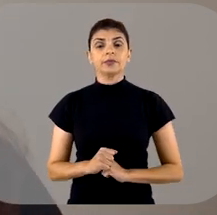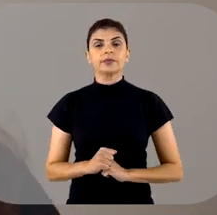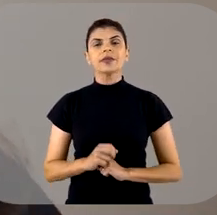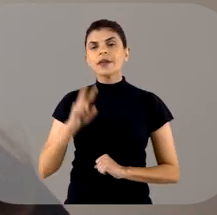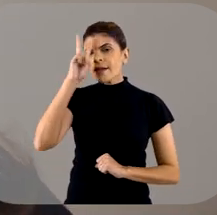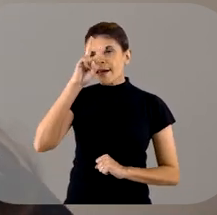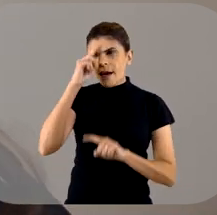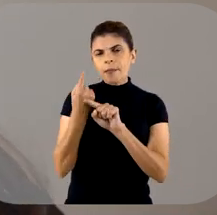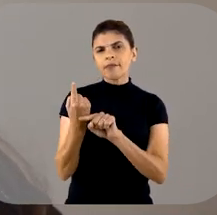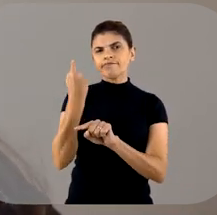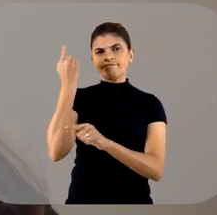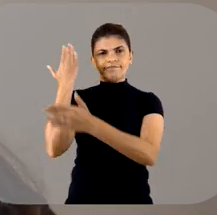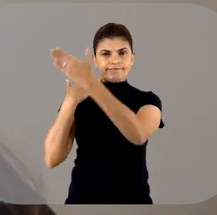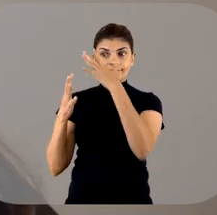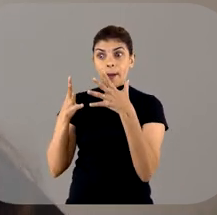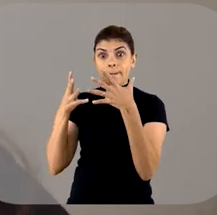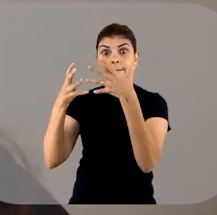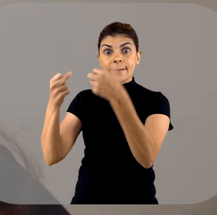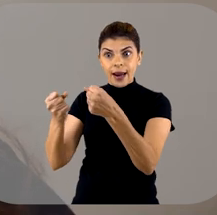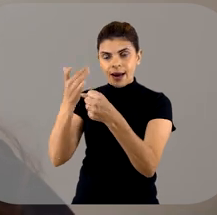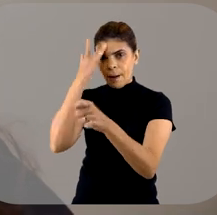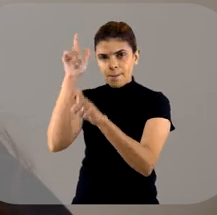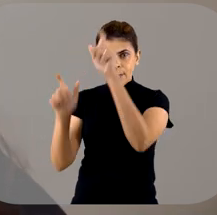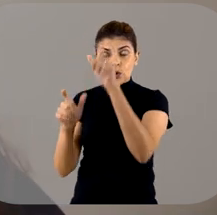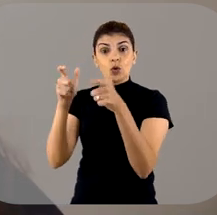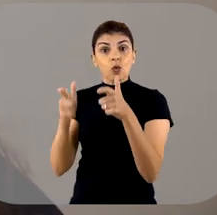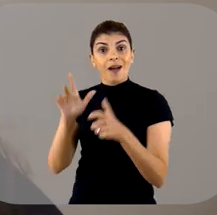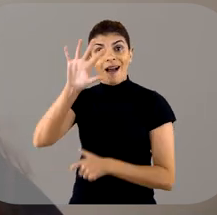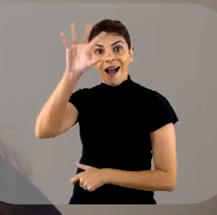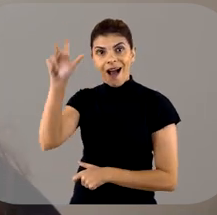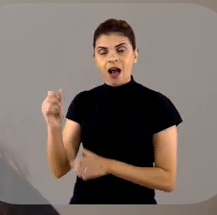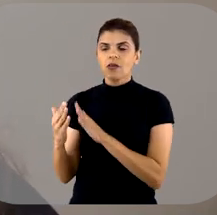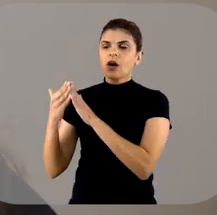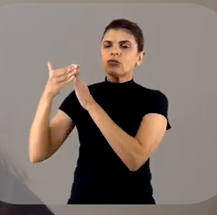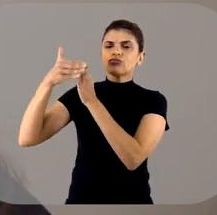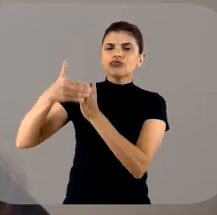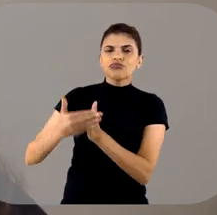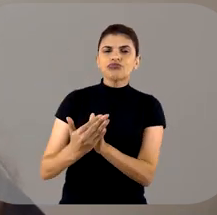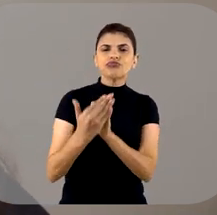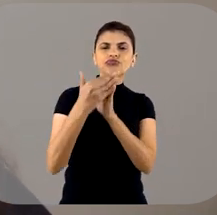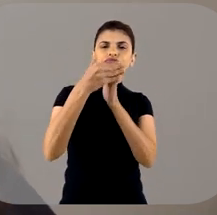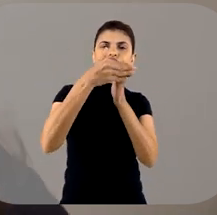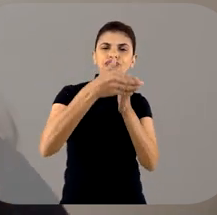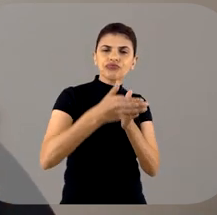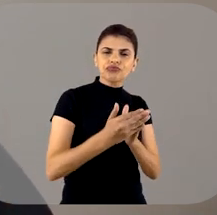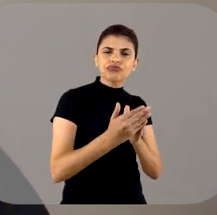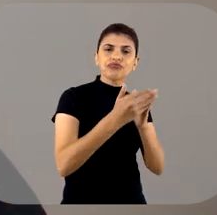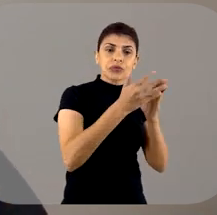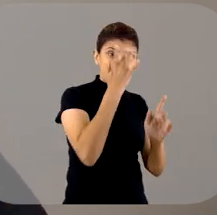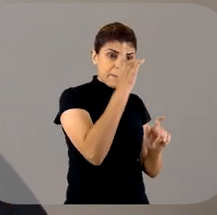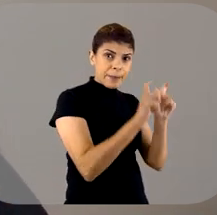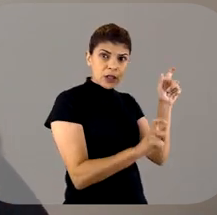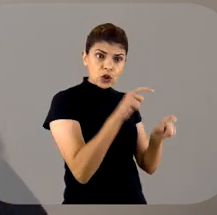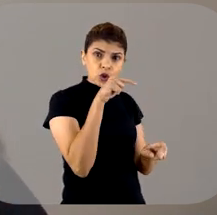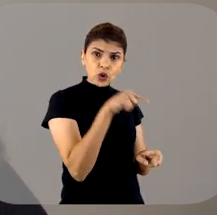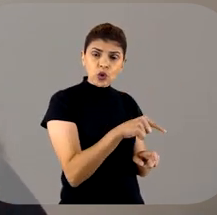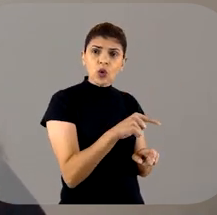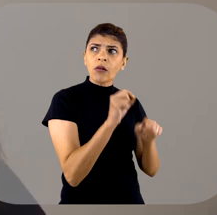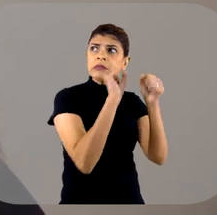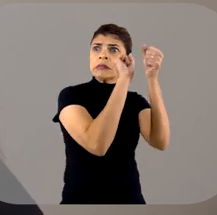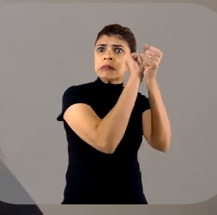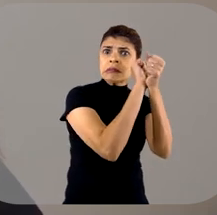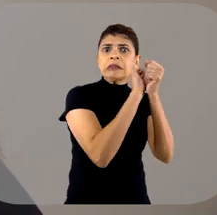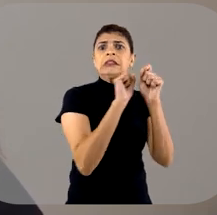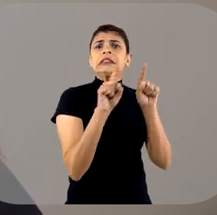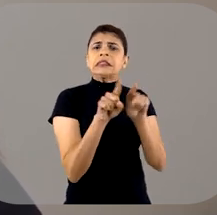importante recordar que desde a captura na África e durante toda a travessia nos navios negreiros, essas pessoas vinham